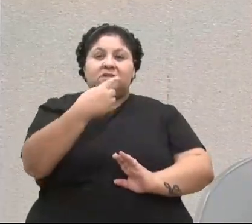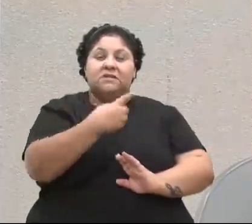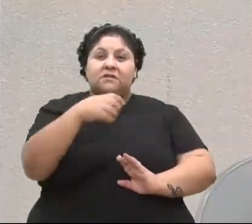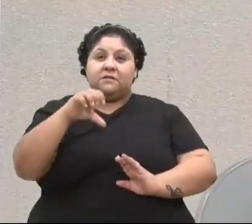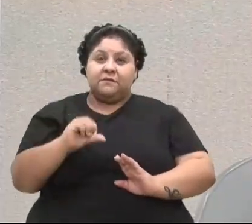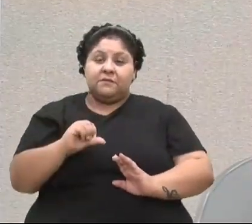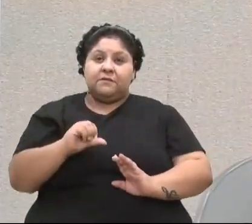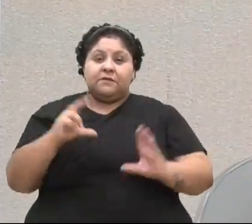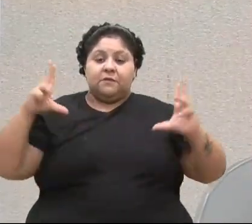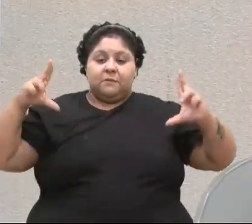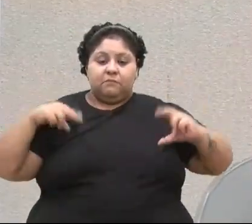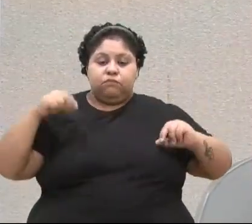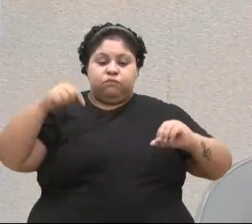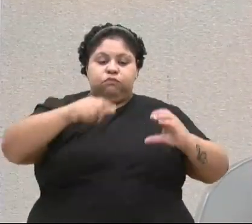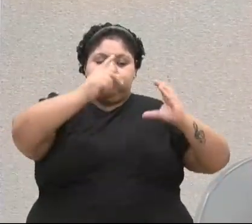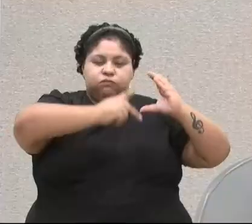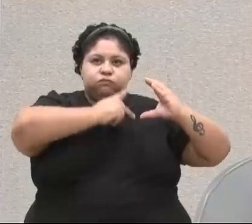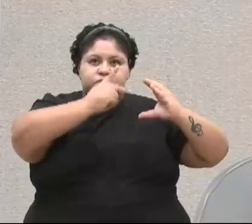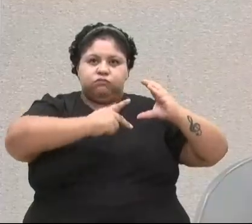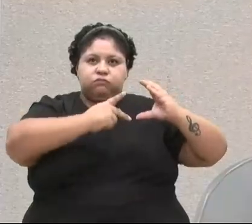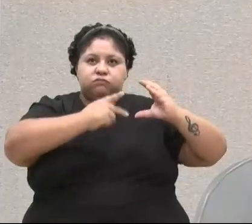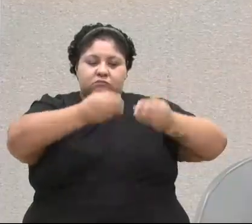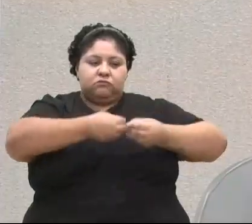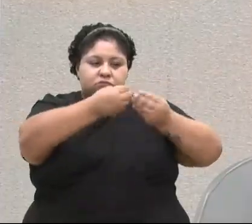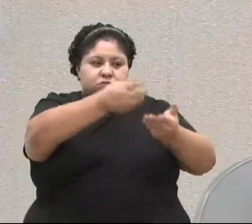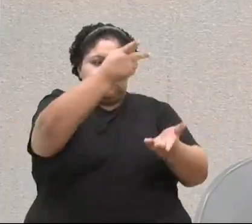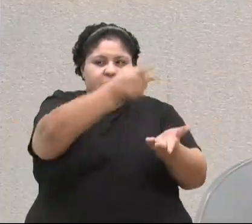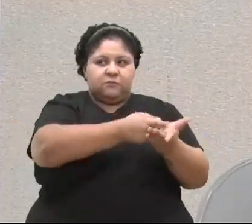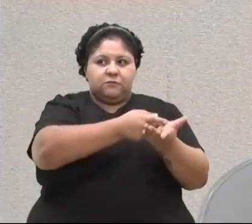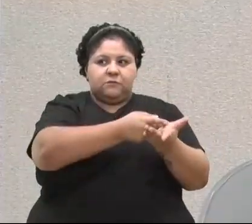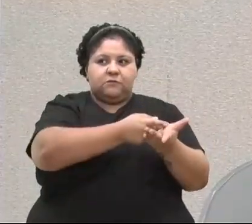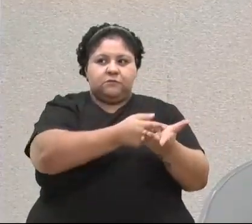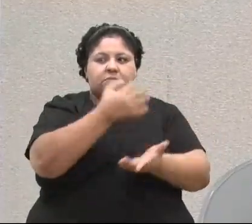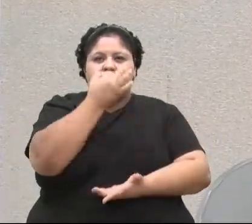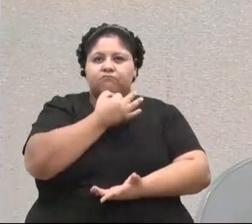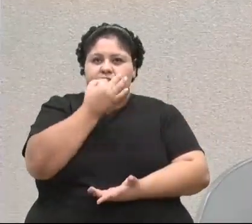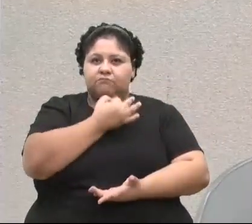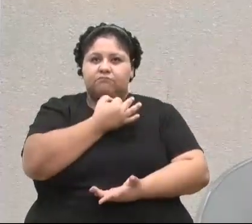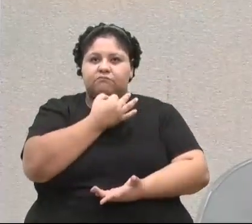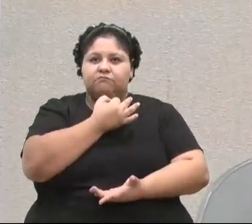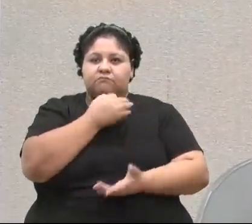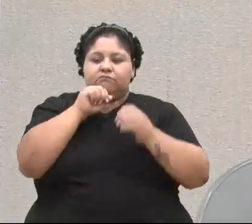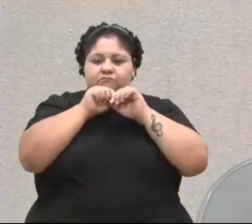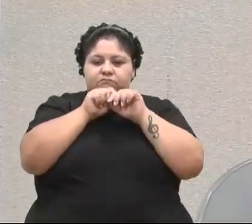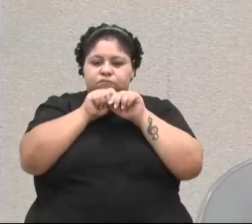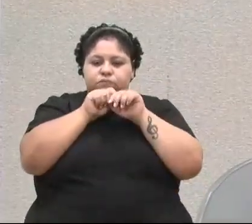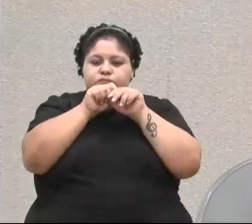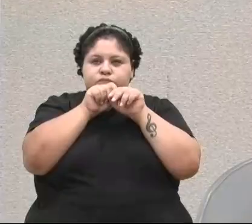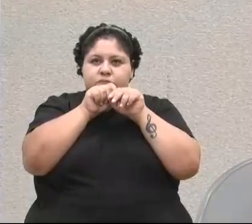competência privativa da Câmara Municipal a concessão de título de cidadão caxiense, mediante a propositura